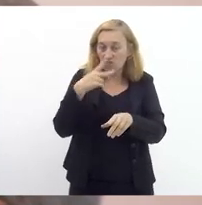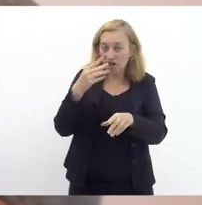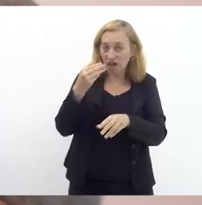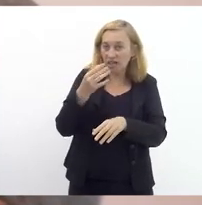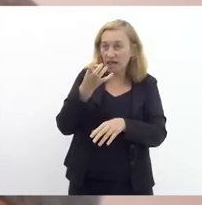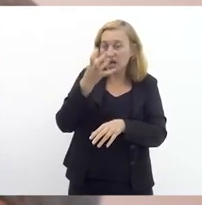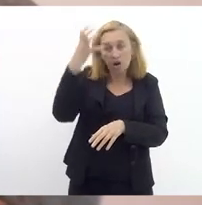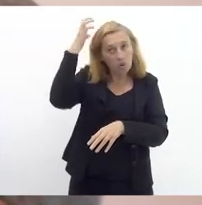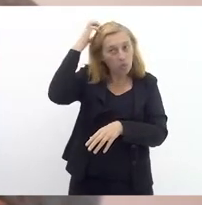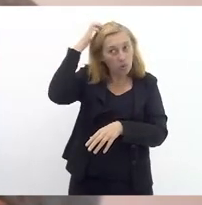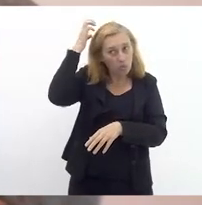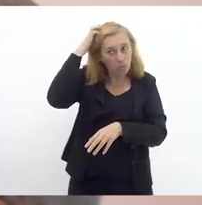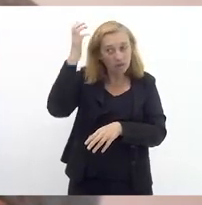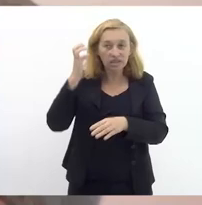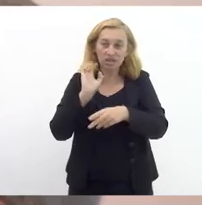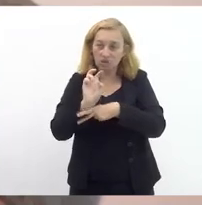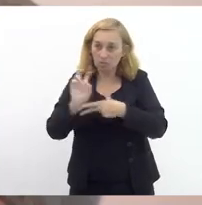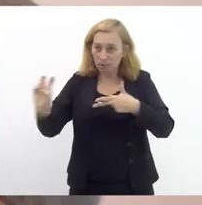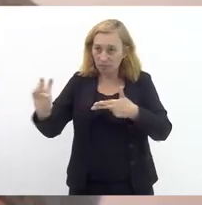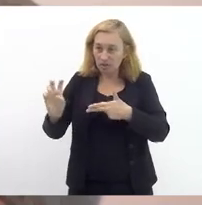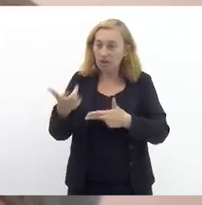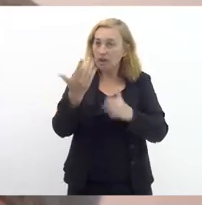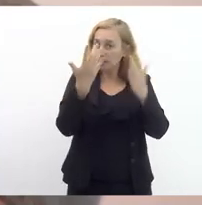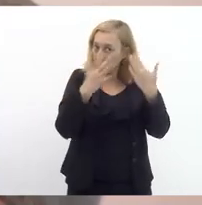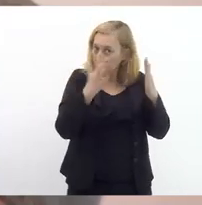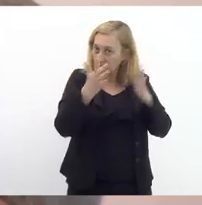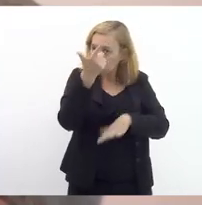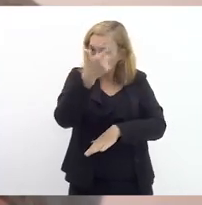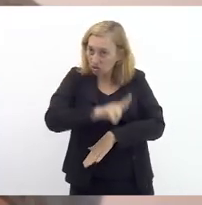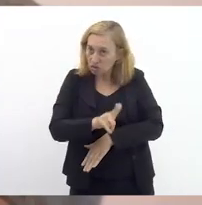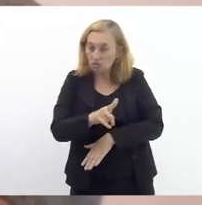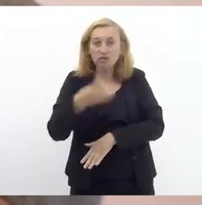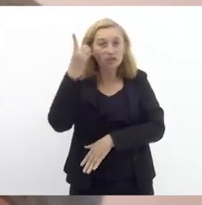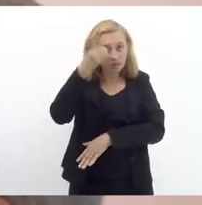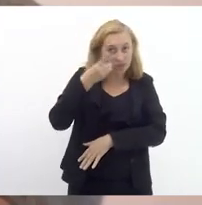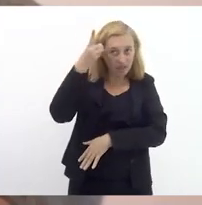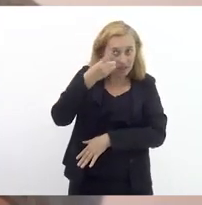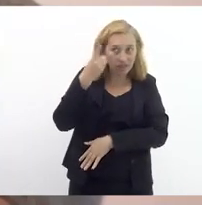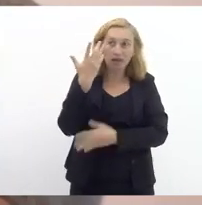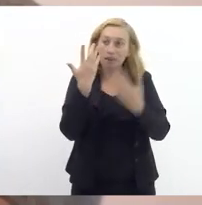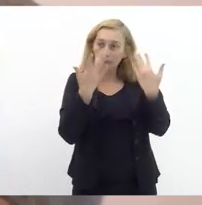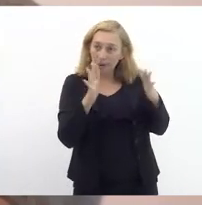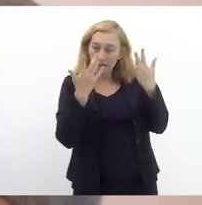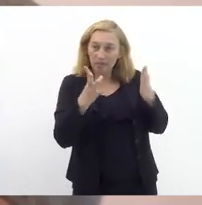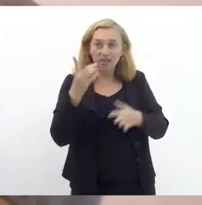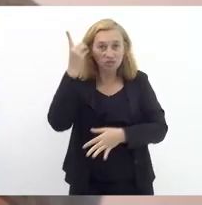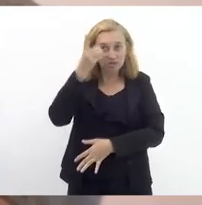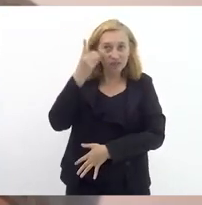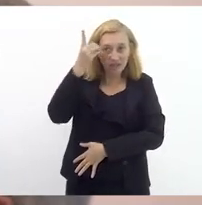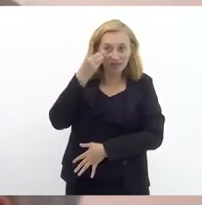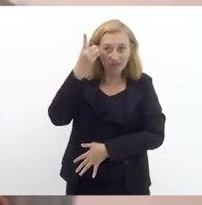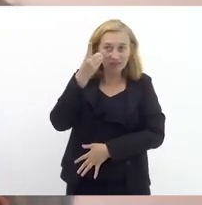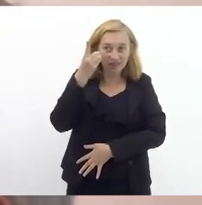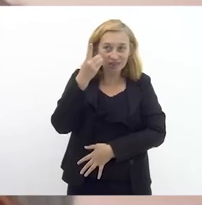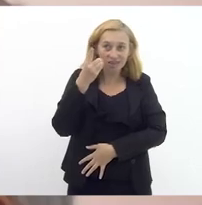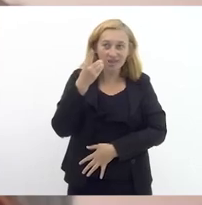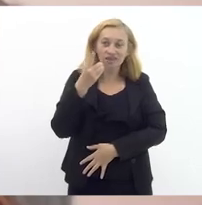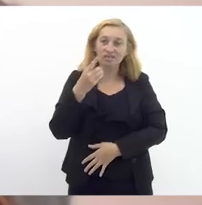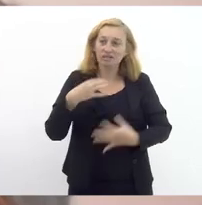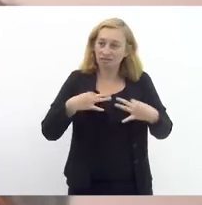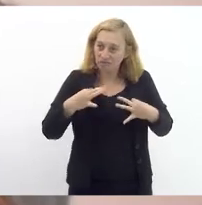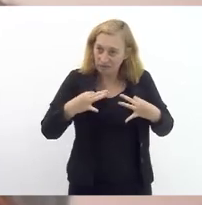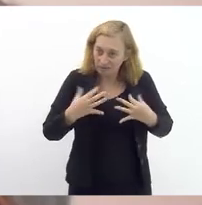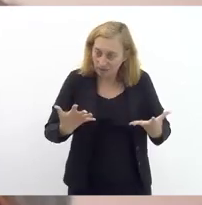pela operadora, pela supervia. Mais uma vez, parabéns, deputada, parabéns, deputado, e estamos sempre à